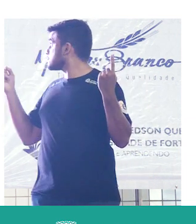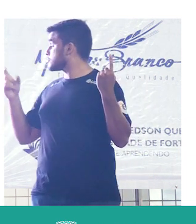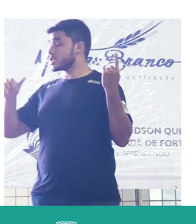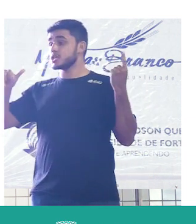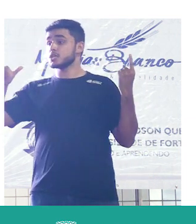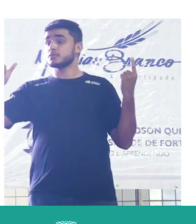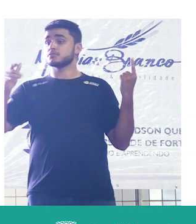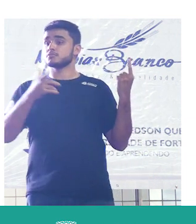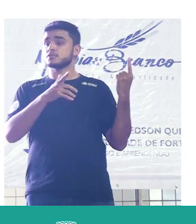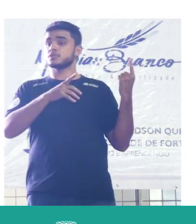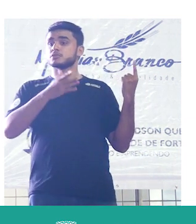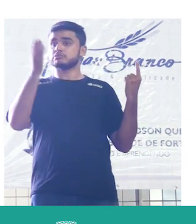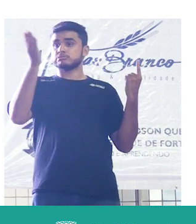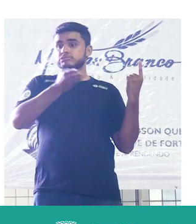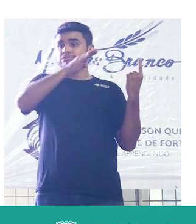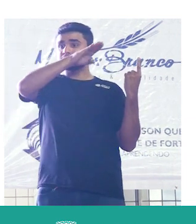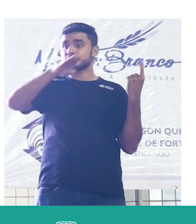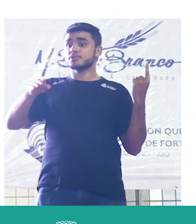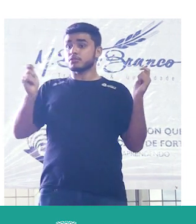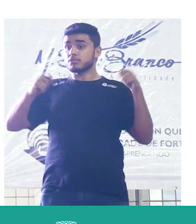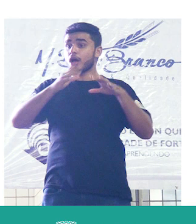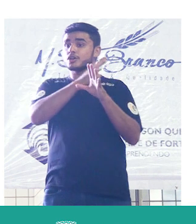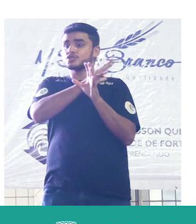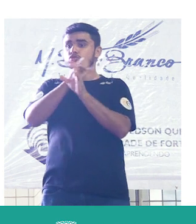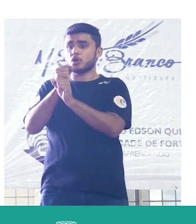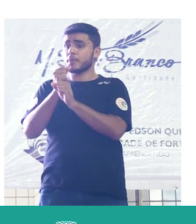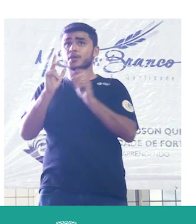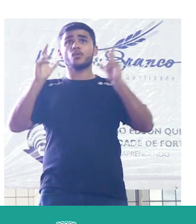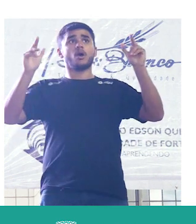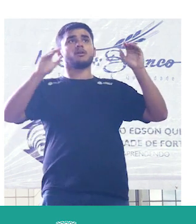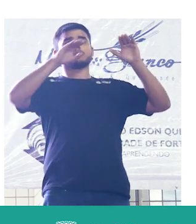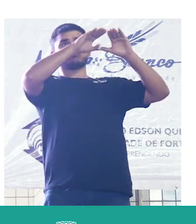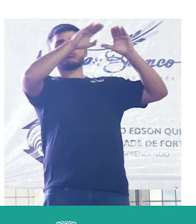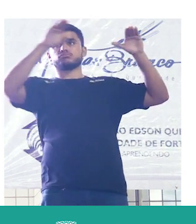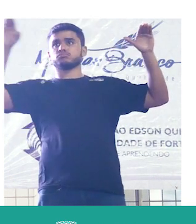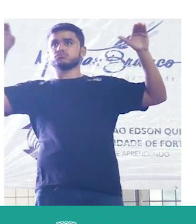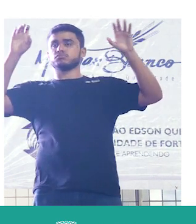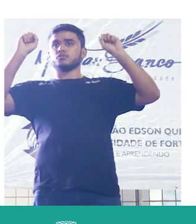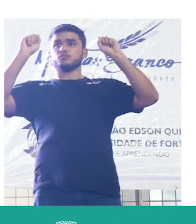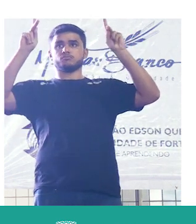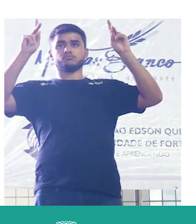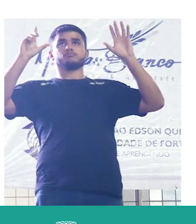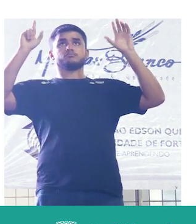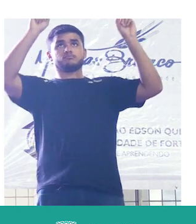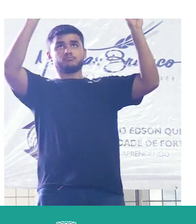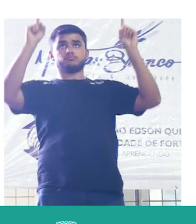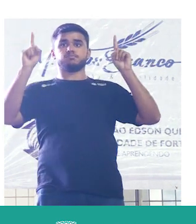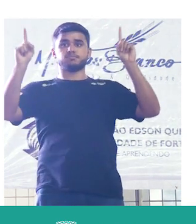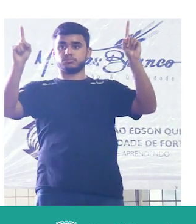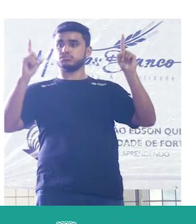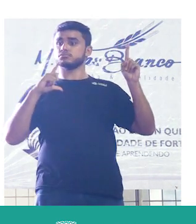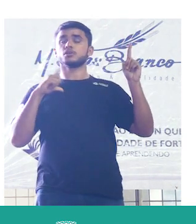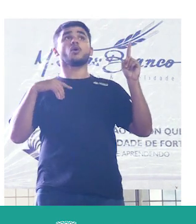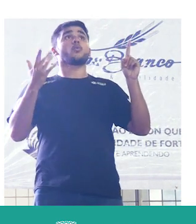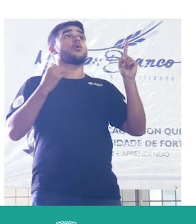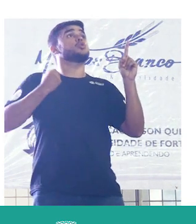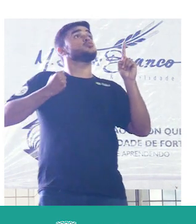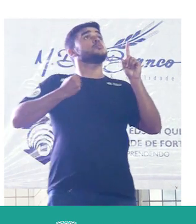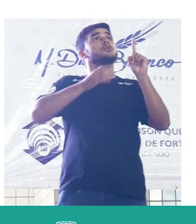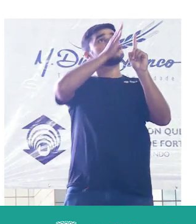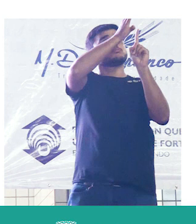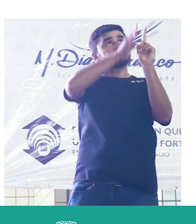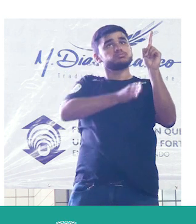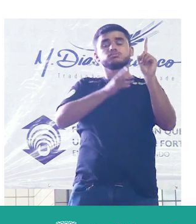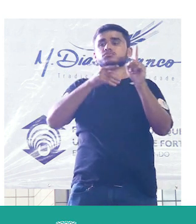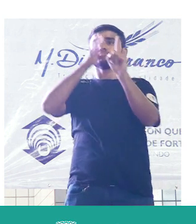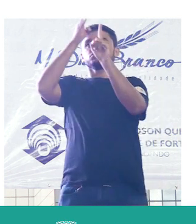3? Você percebeu que a armação que eu fiz foi igual? Verifiquei os envolvidos no problema, verifiquei a